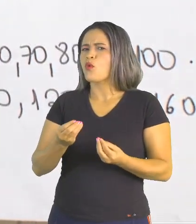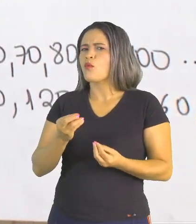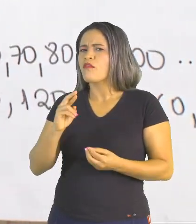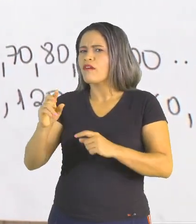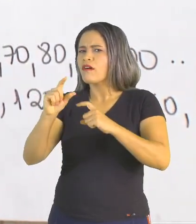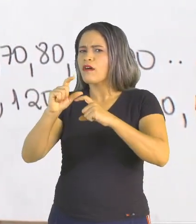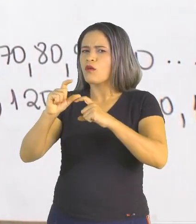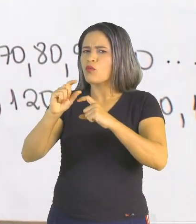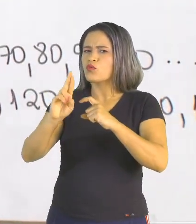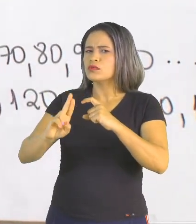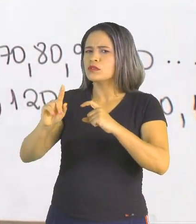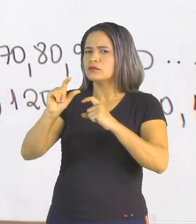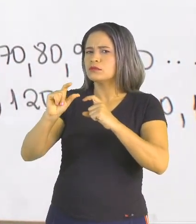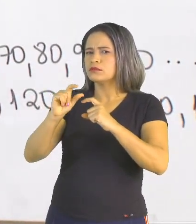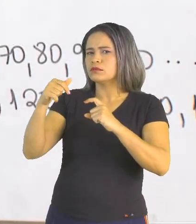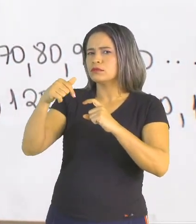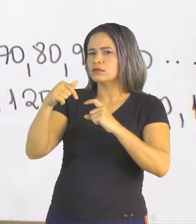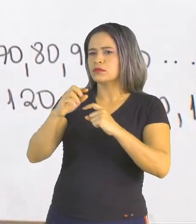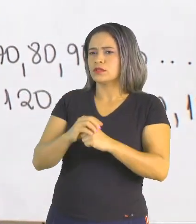utilizando potenciação?